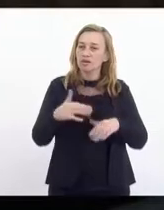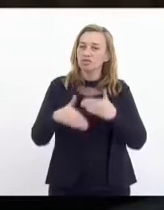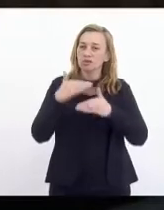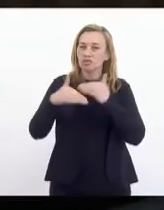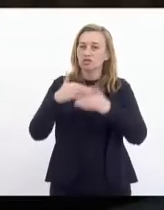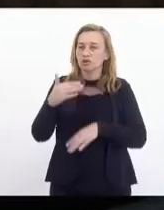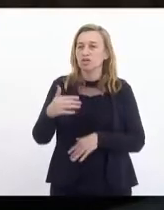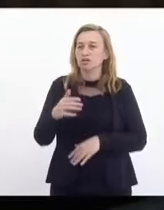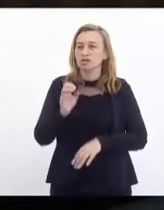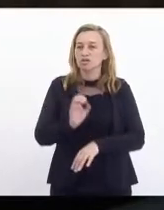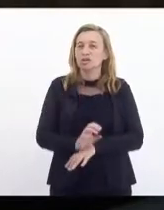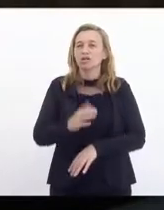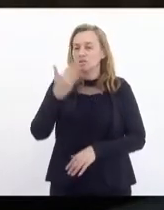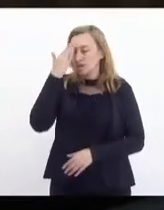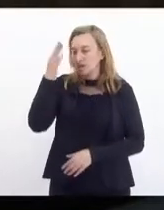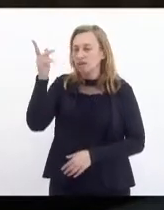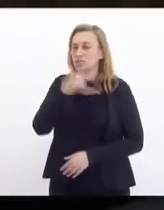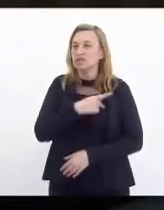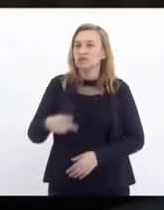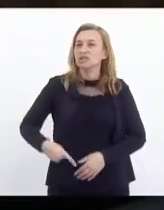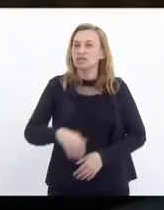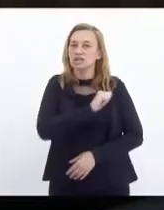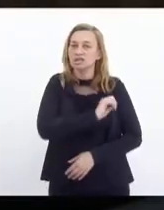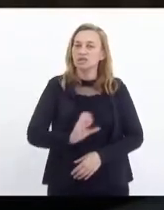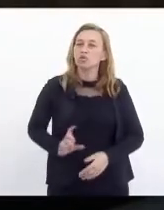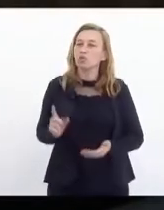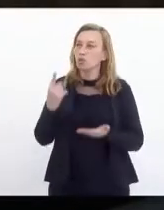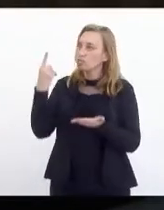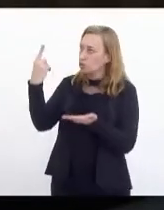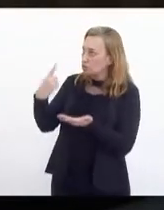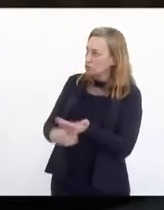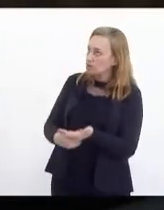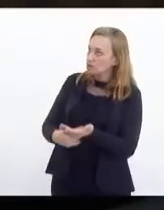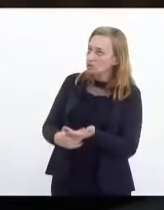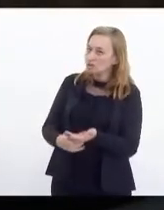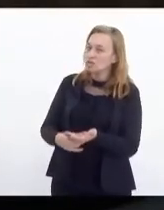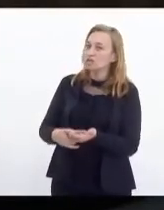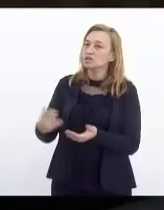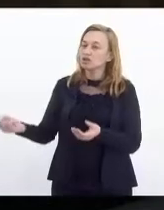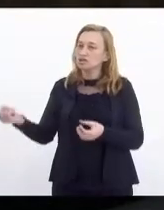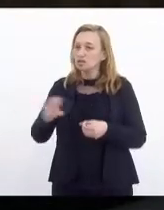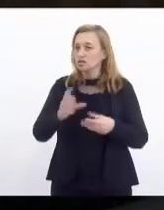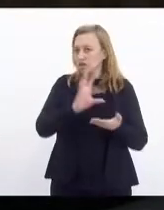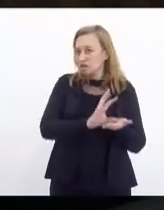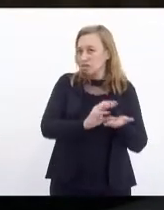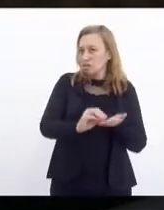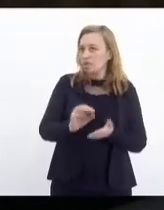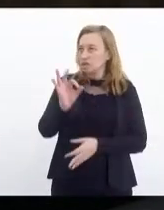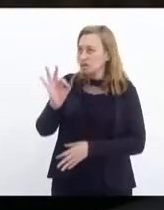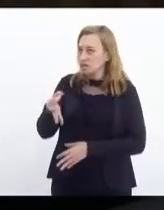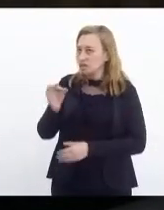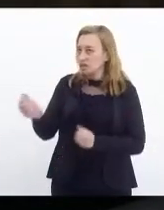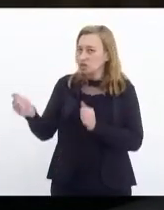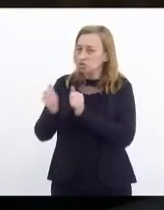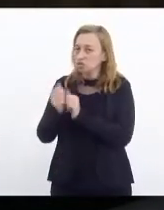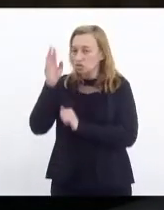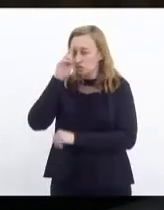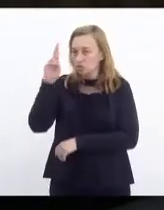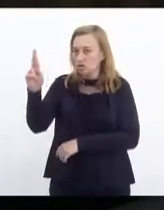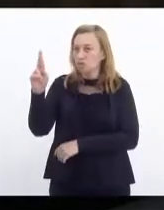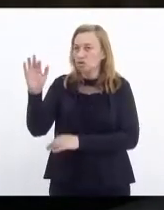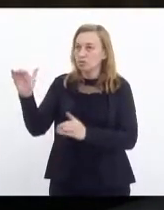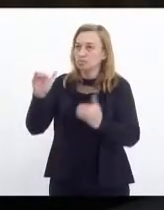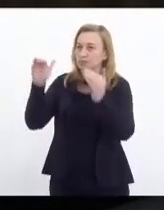fluminense. Obrigado, presidente André Siciliano, pelo compromisso honrado de trazer a pauta, e eu tenho certeza que ao lado do senhor, de Vossa